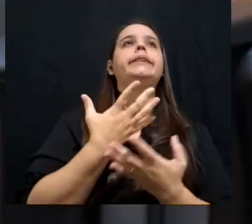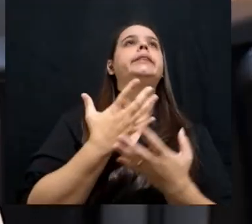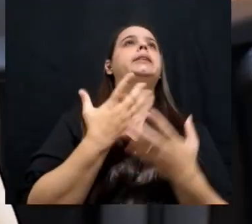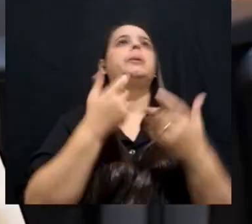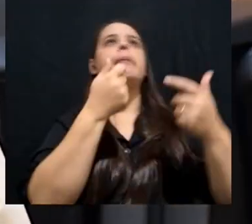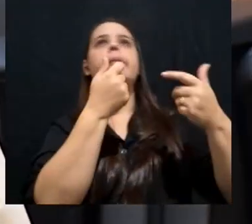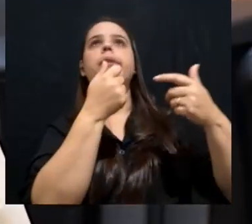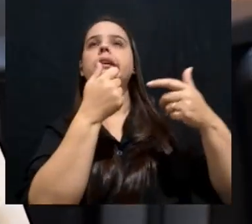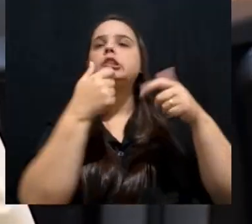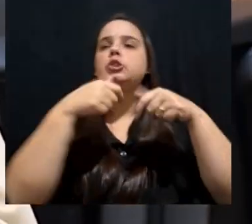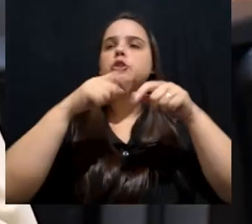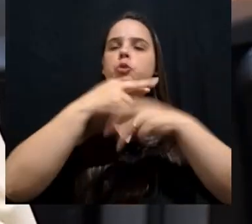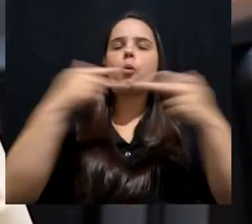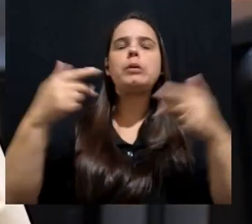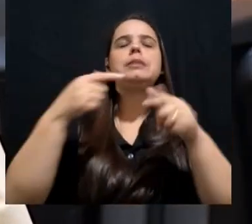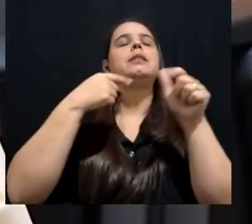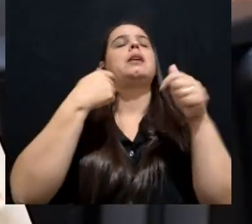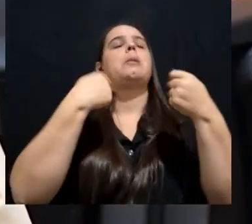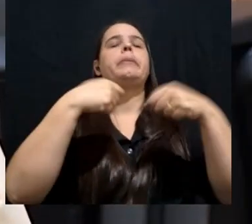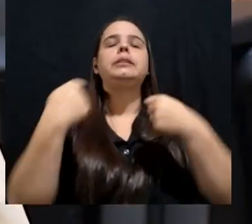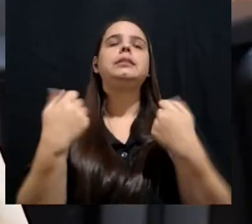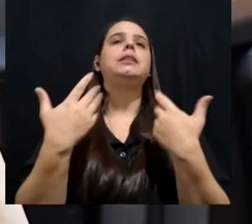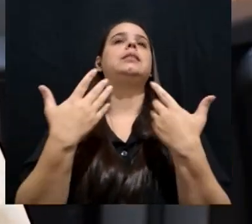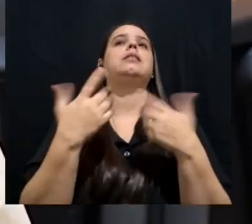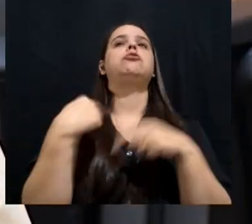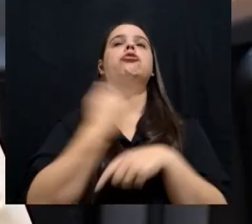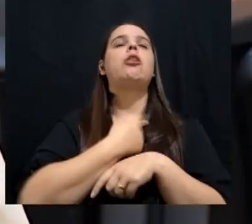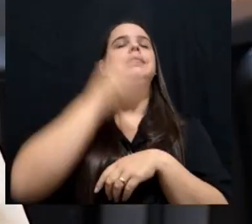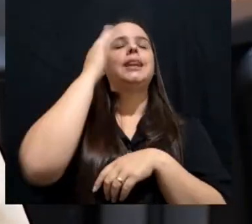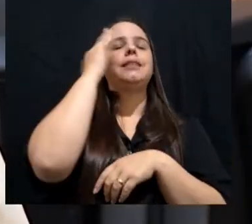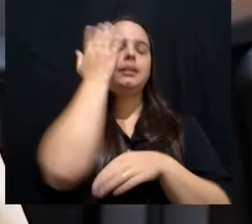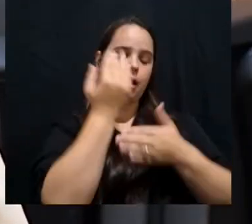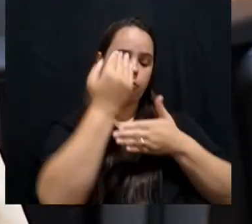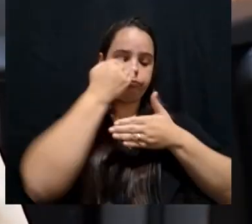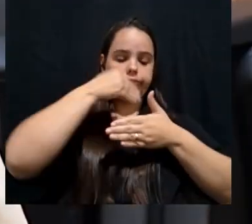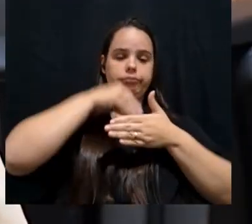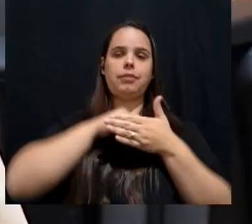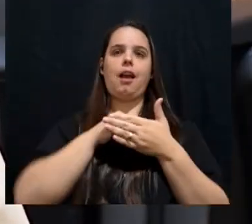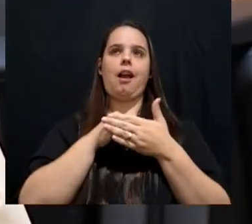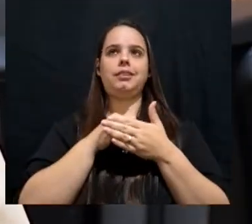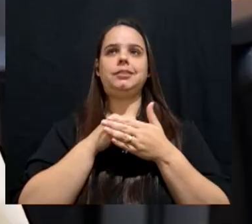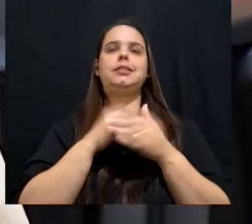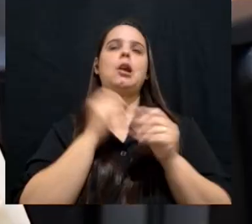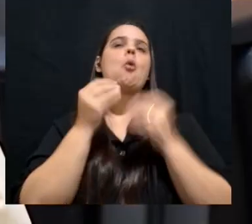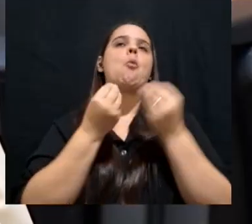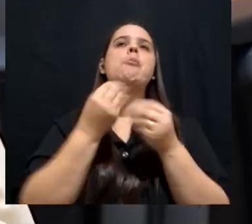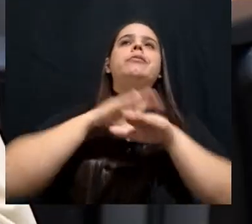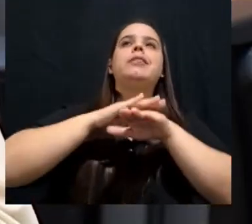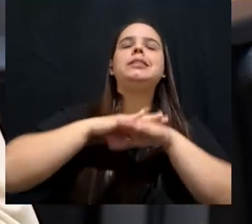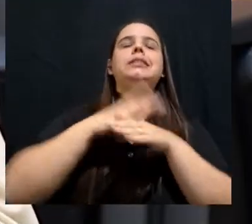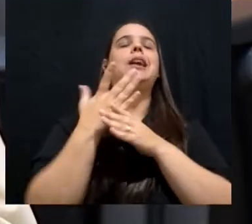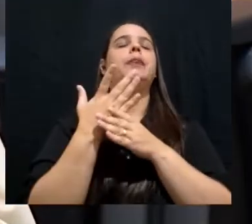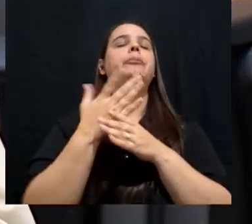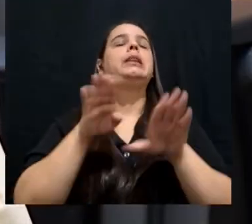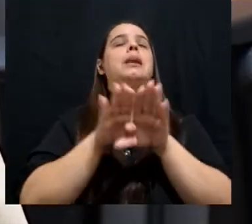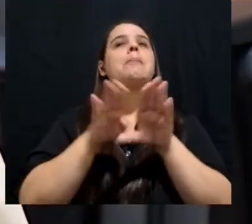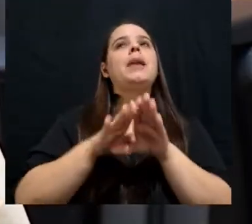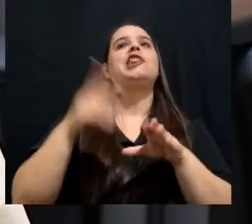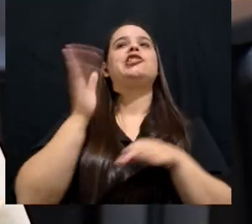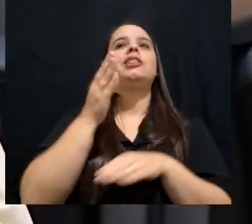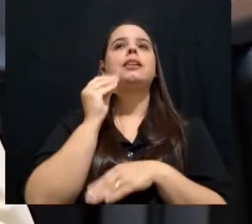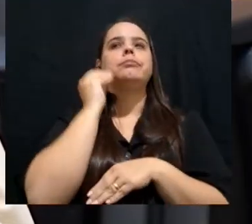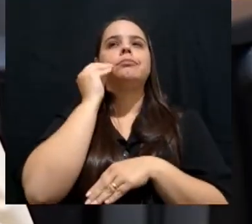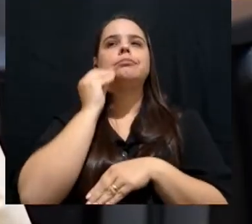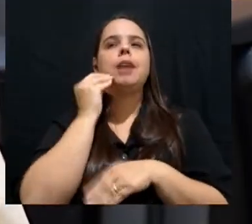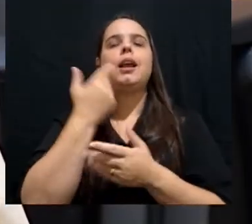funcionam dentro da gestão ajuda bastante. E agora com essa experiência de segundo mandato, tá? Com uma musculatura,